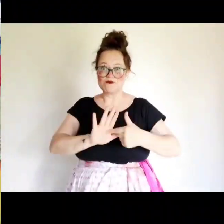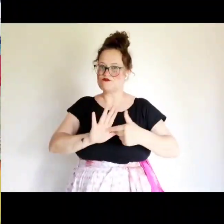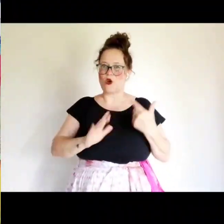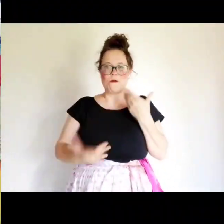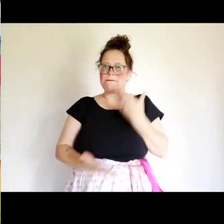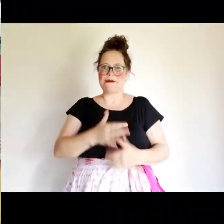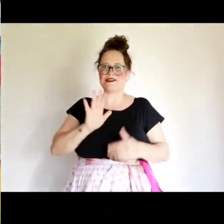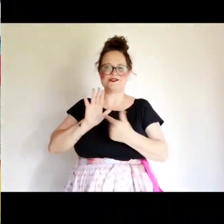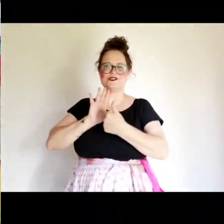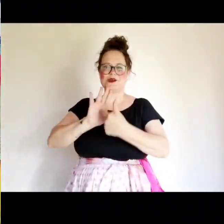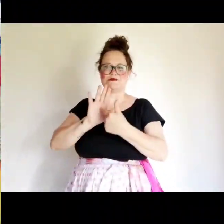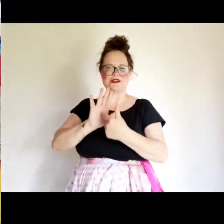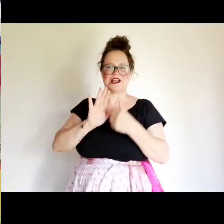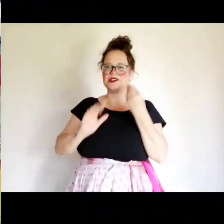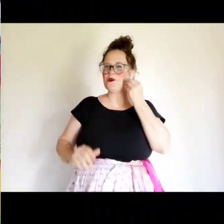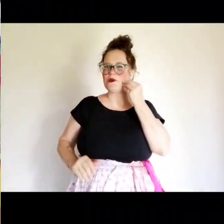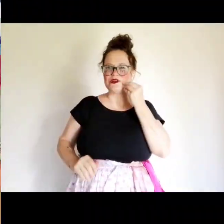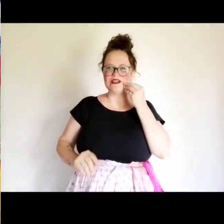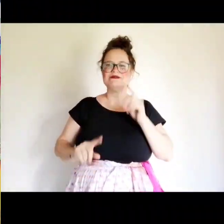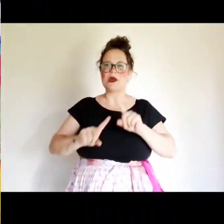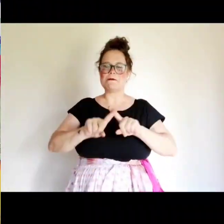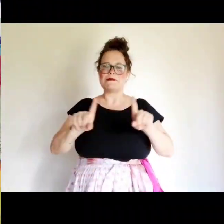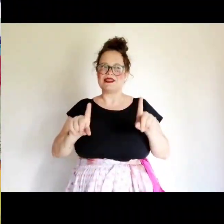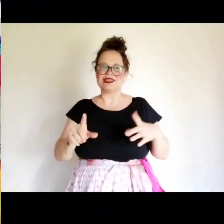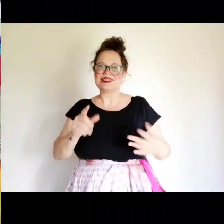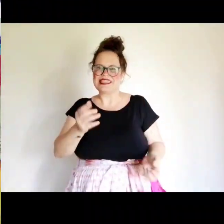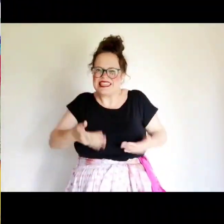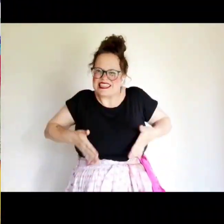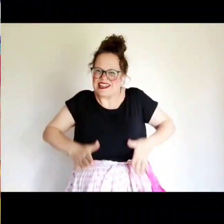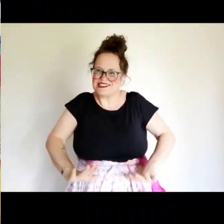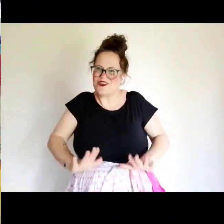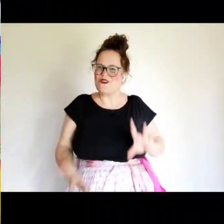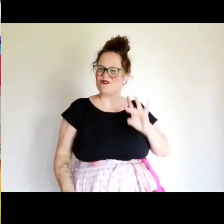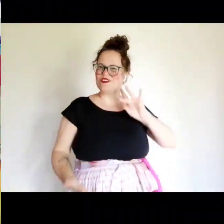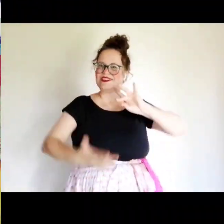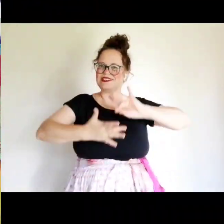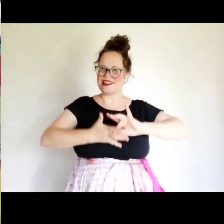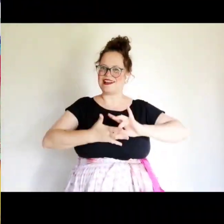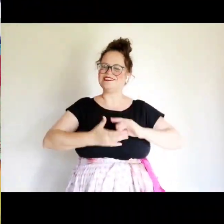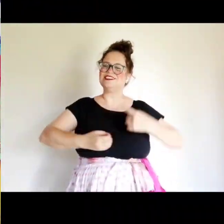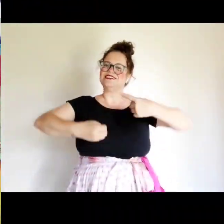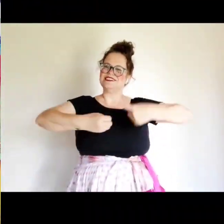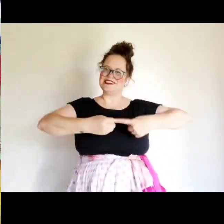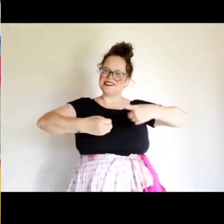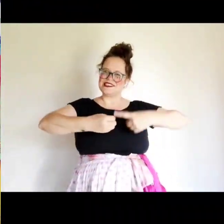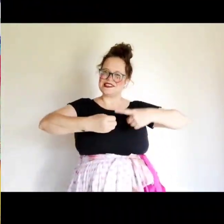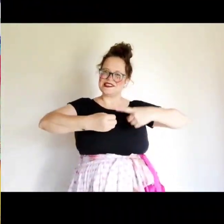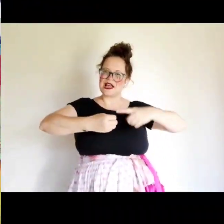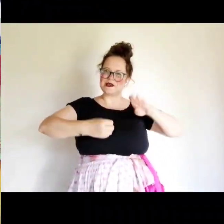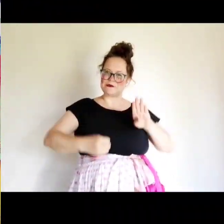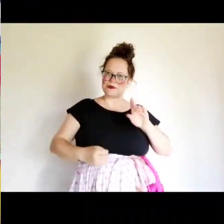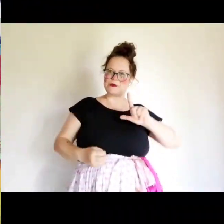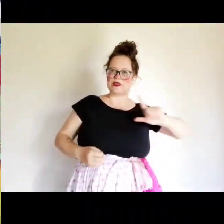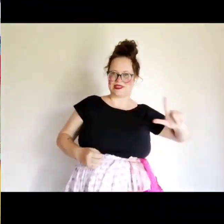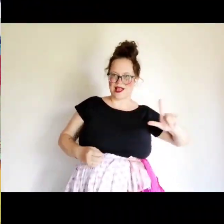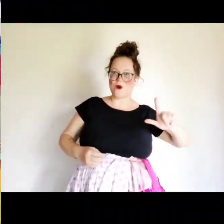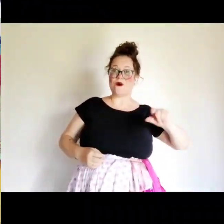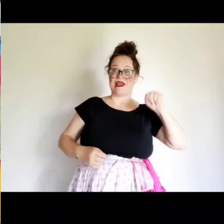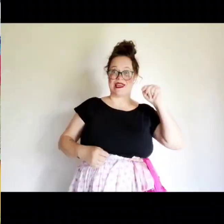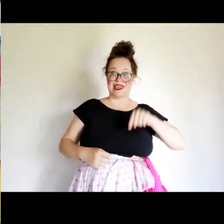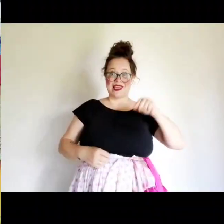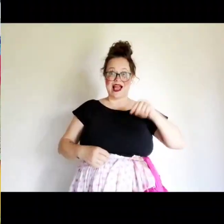perdi. Surgiu uma oportunidade para ela nascer mesmo em Blumenau, num evento